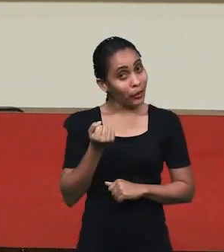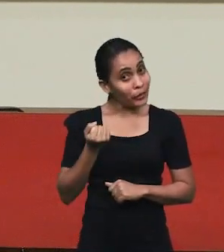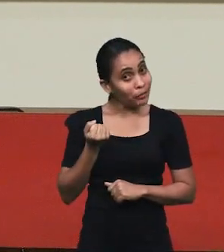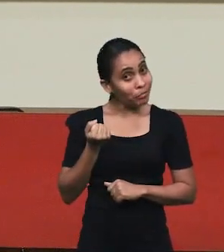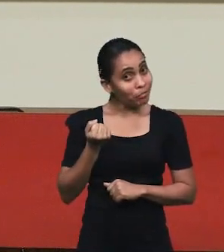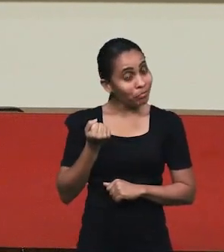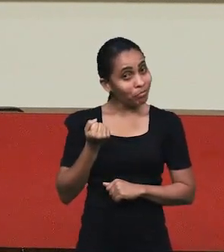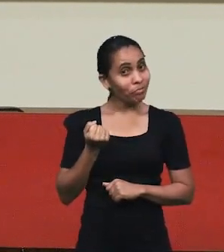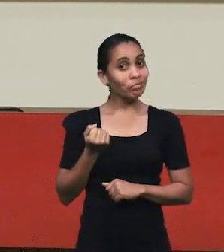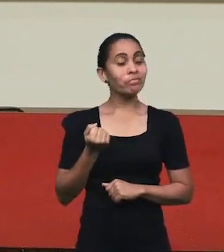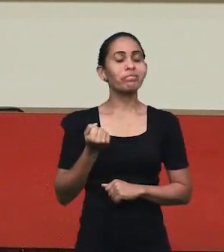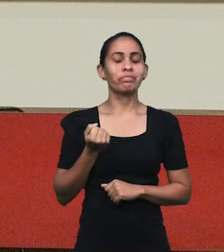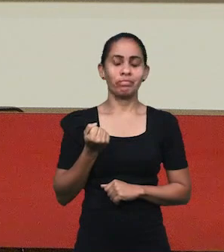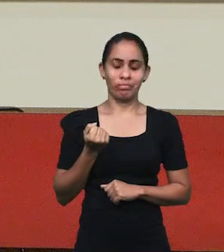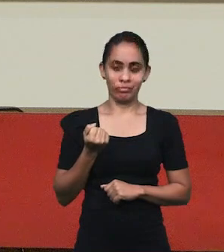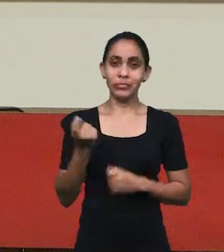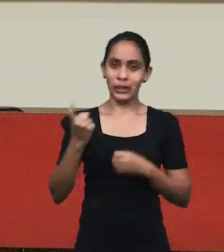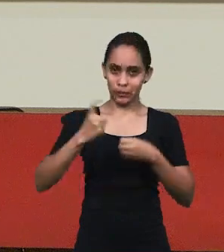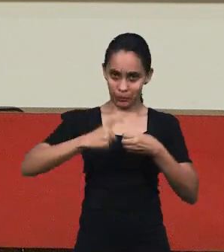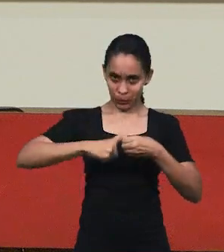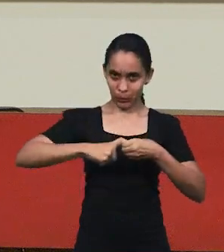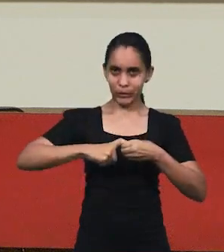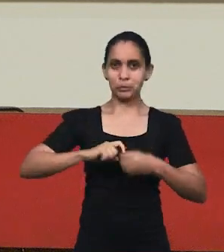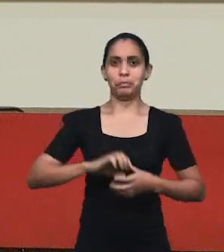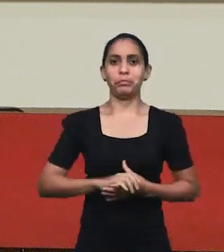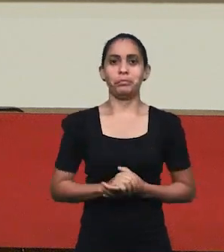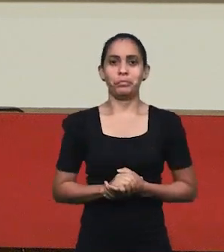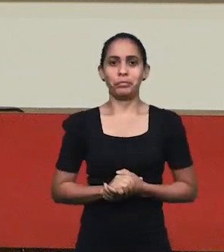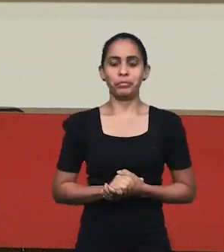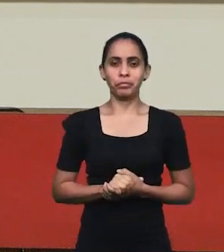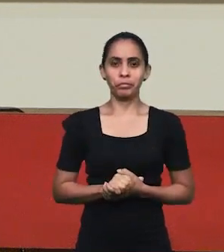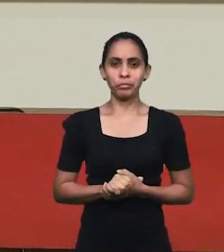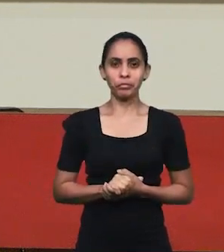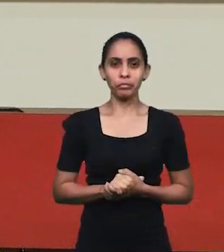Mas depois fala assim: vem, e ele vem.